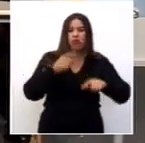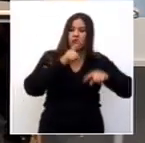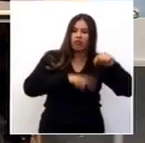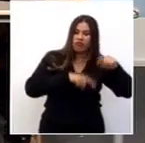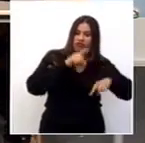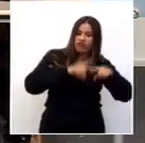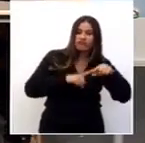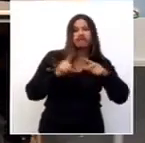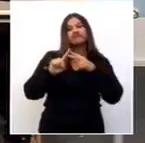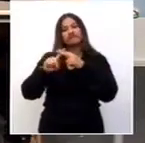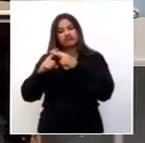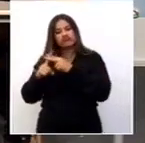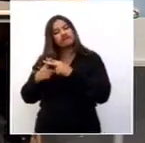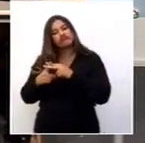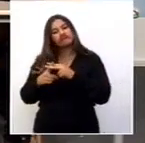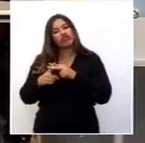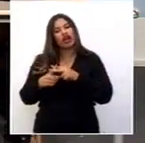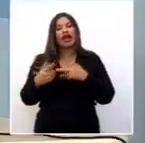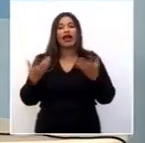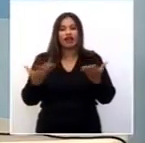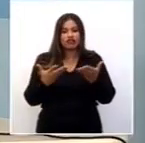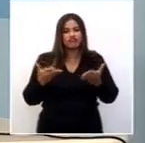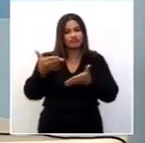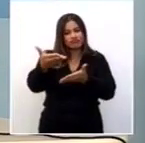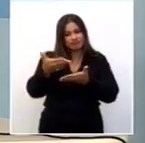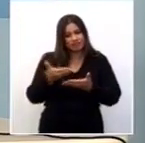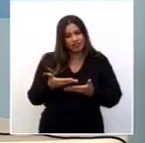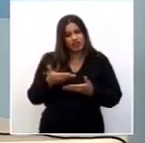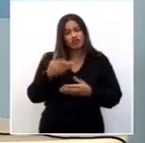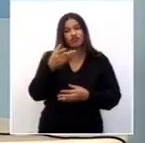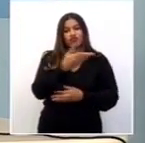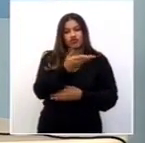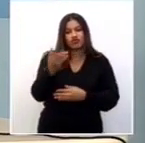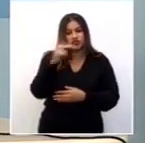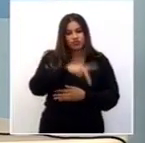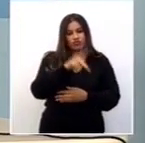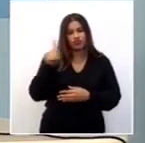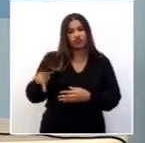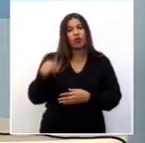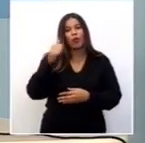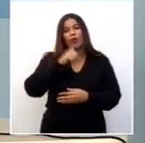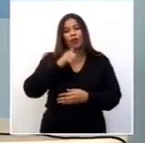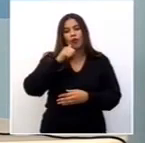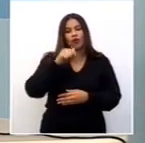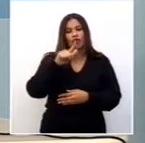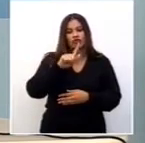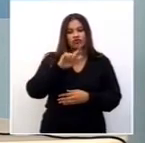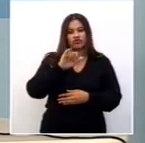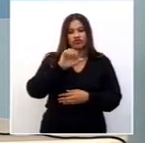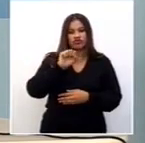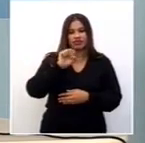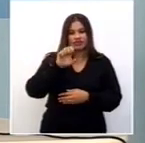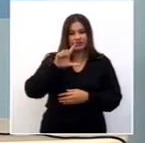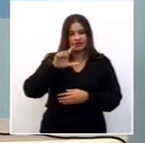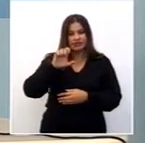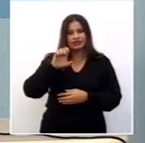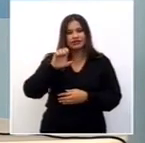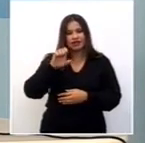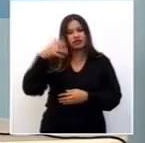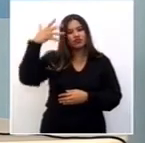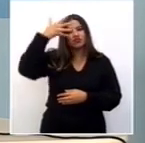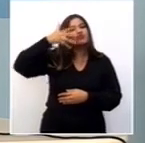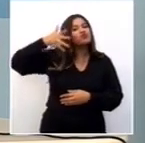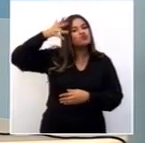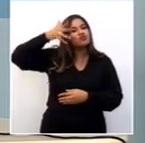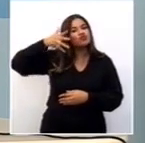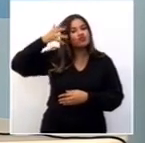e ferramentas, nós convidamos você, professor, a assistir à palestrante Gisele Aparecida Leal, com o